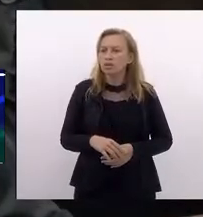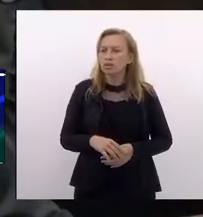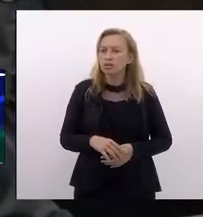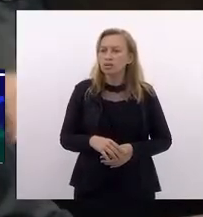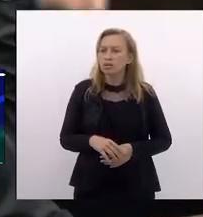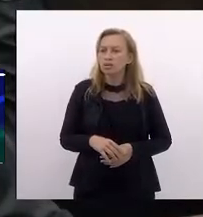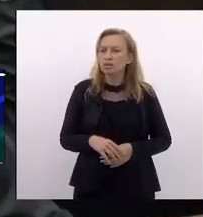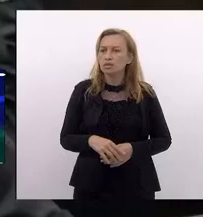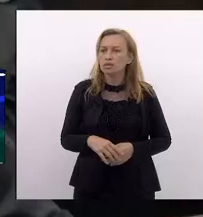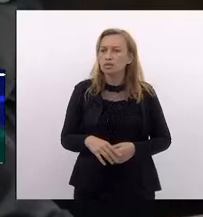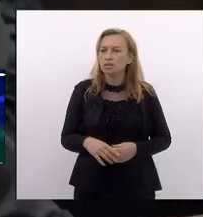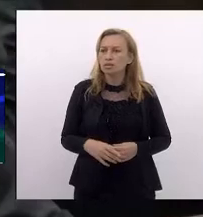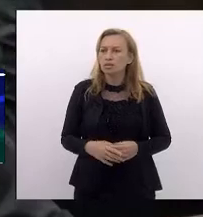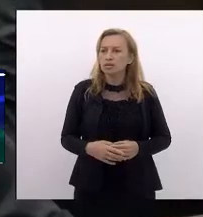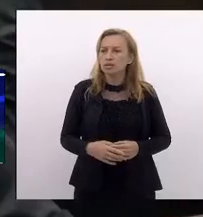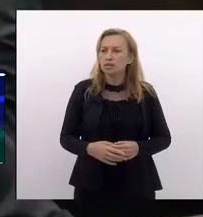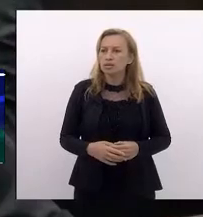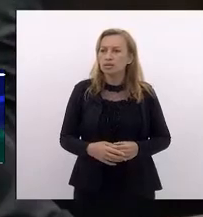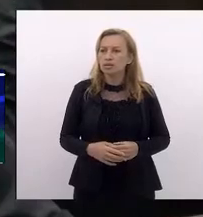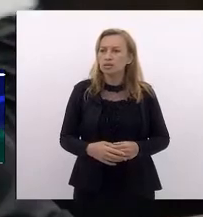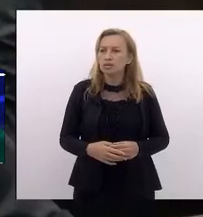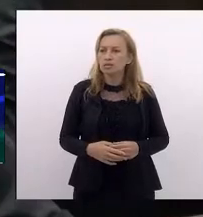E aí